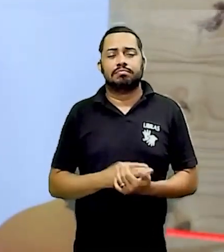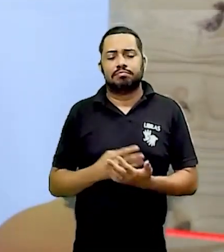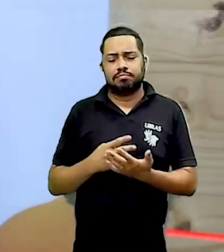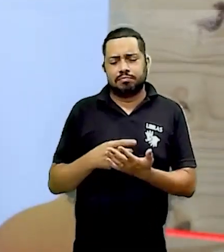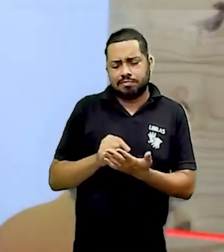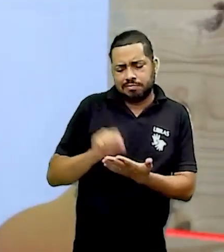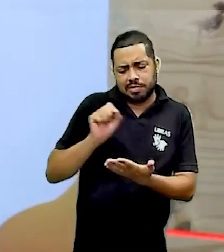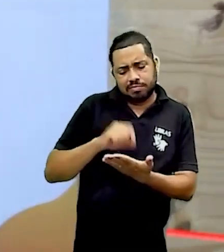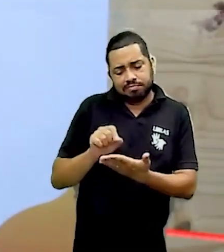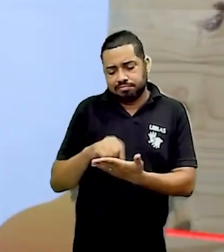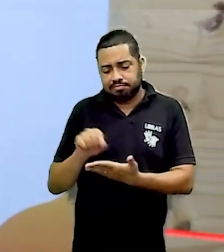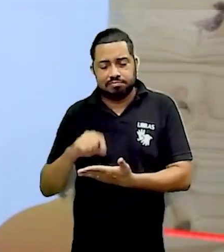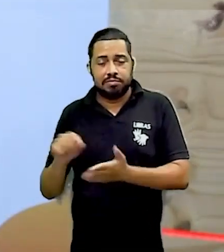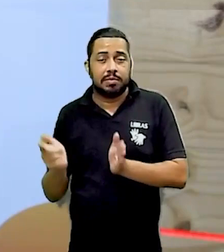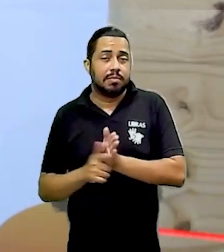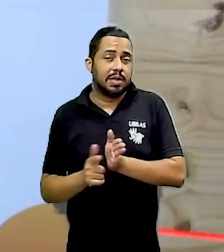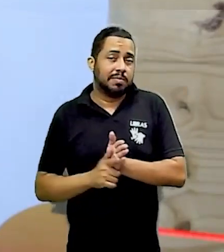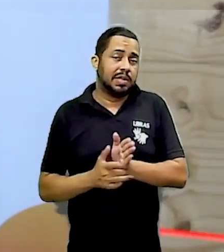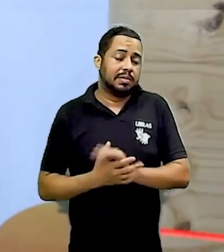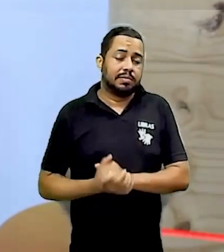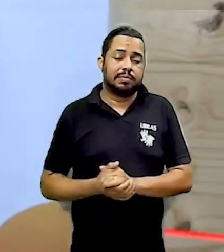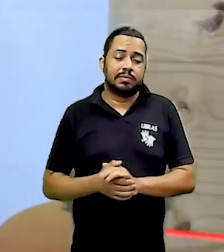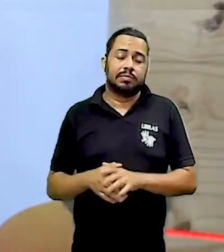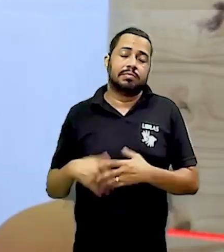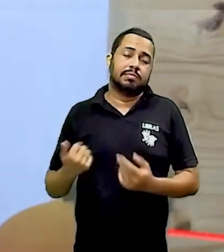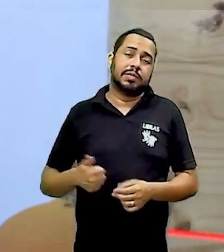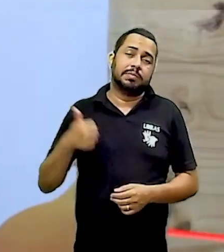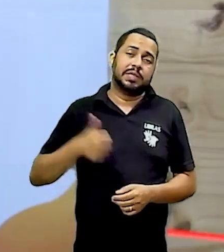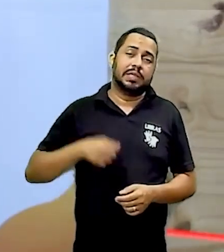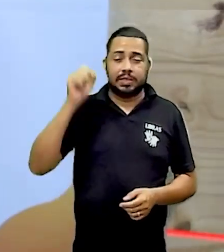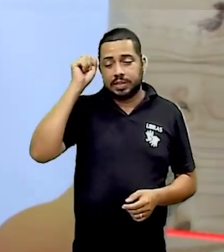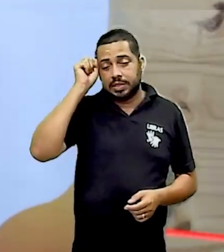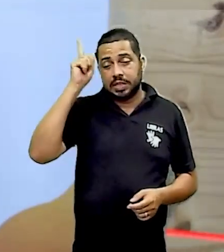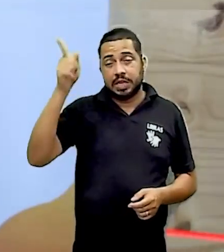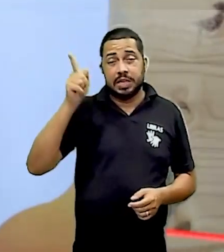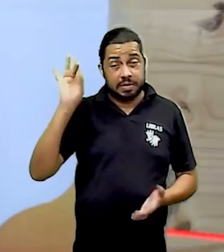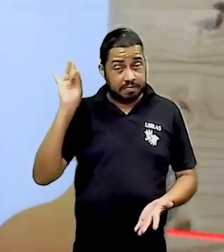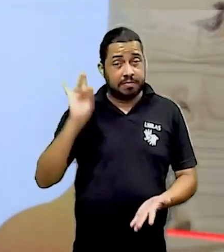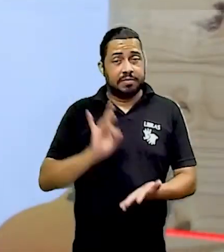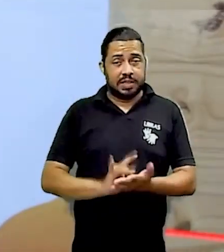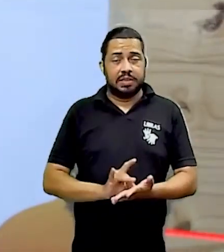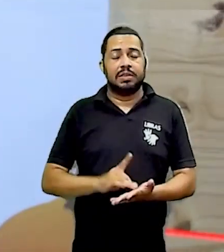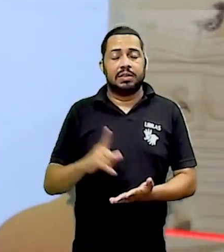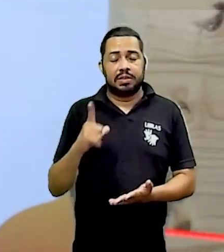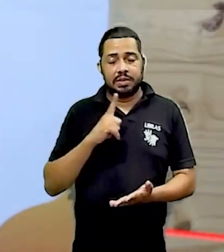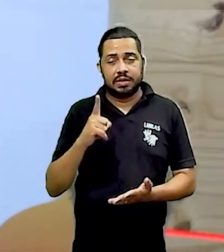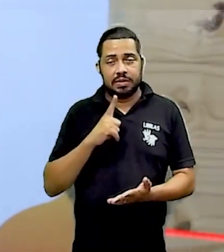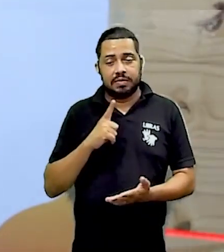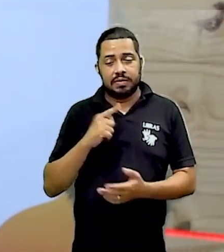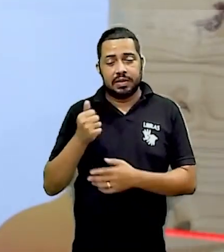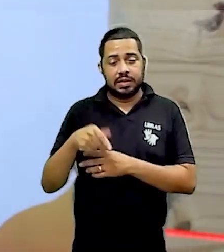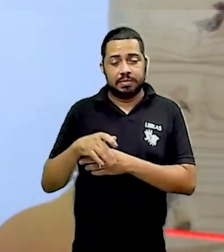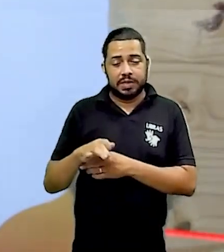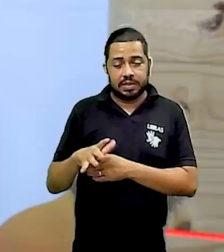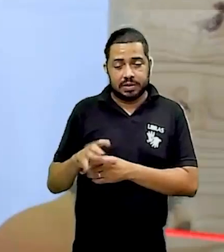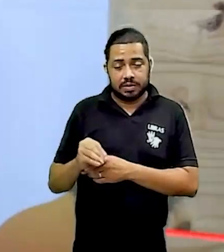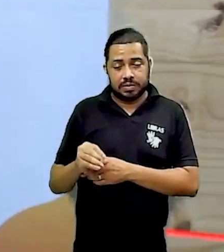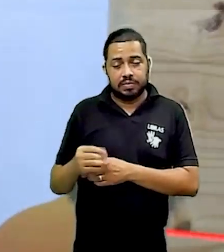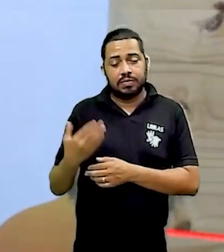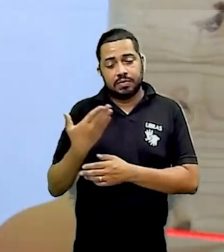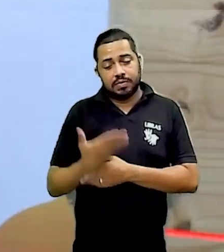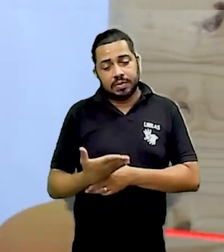rabiscos, né, no papel. E a primeira ideia assim física que a gente teve de uma animação foi